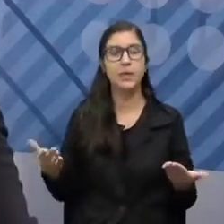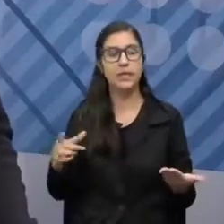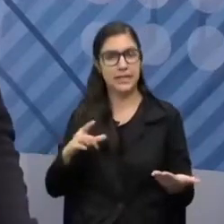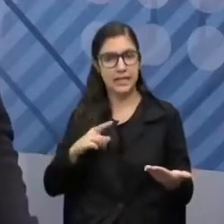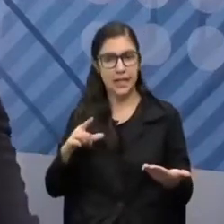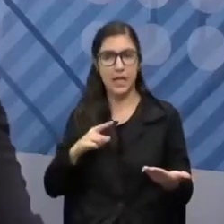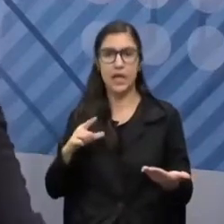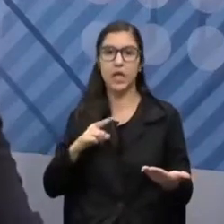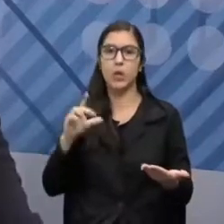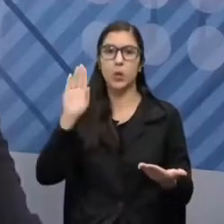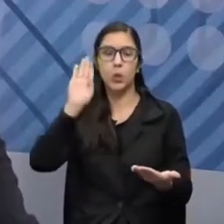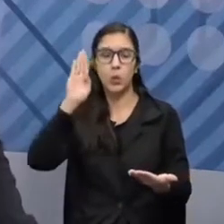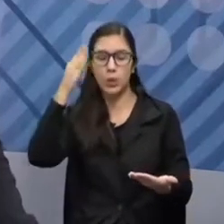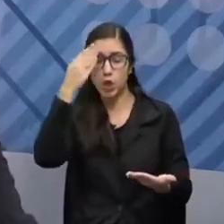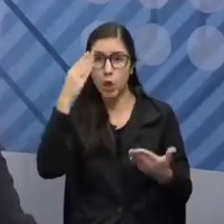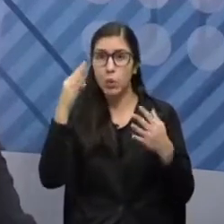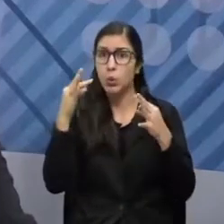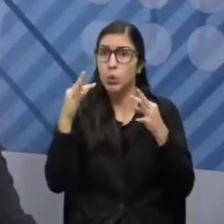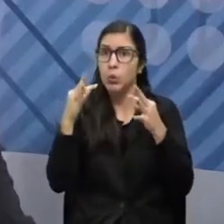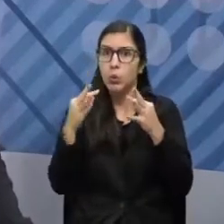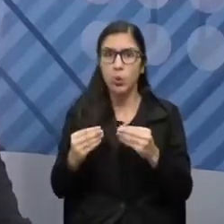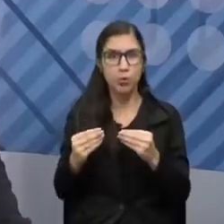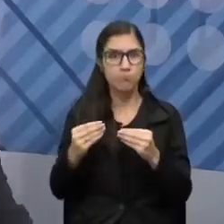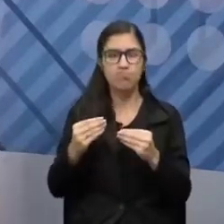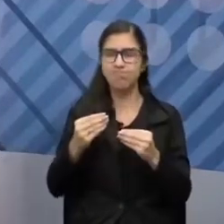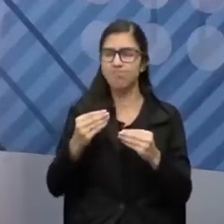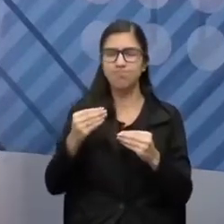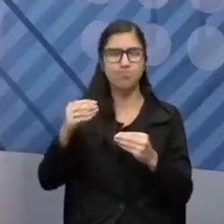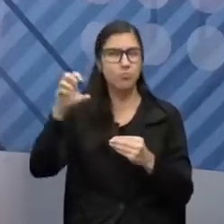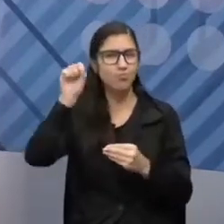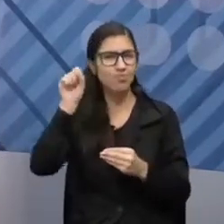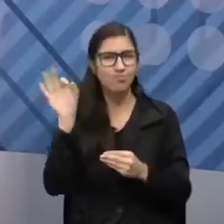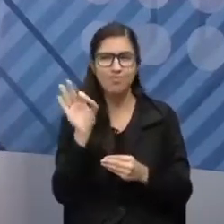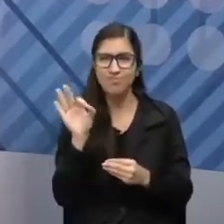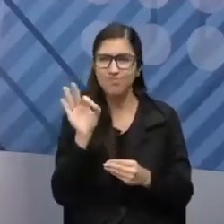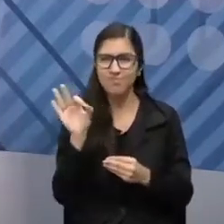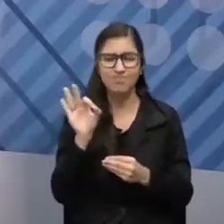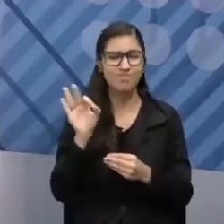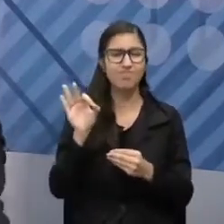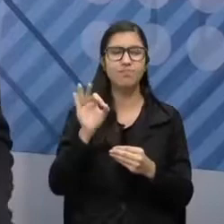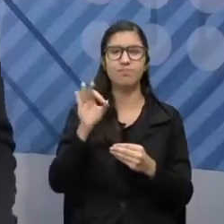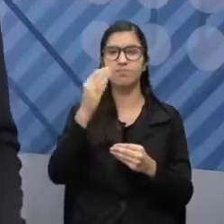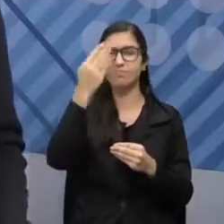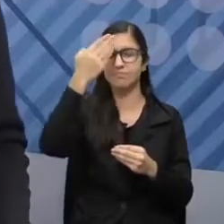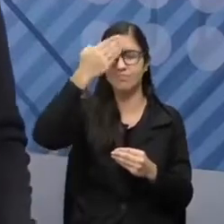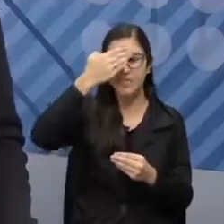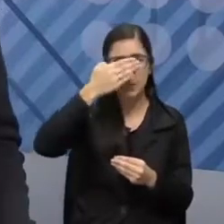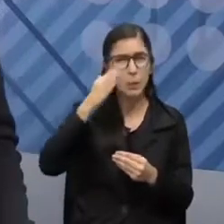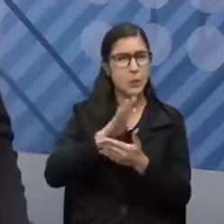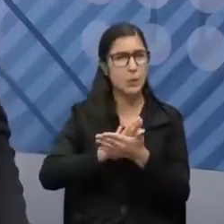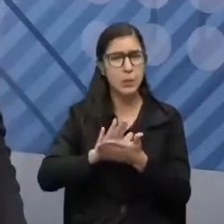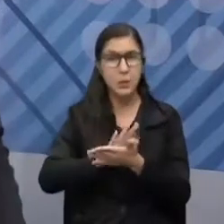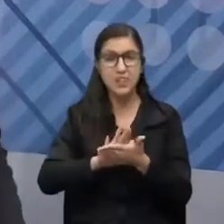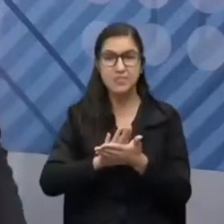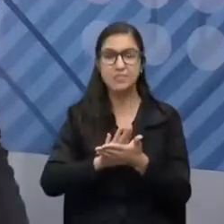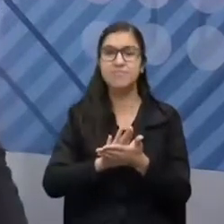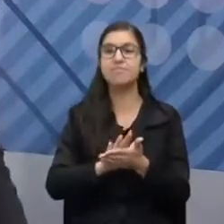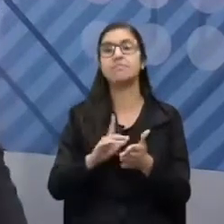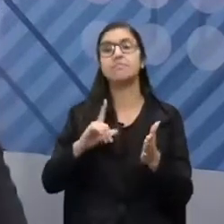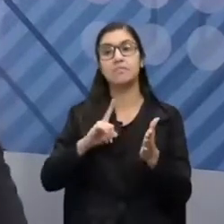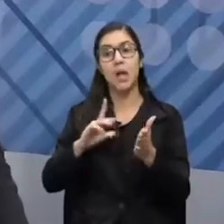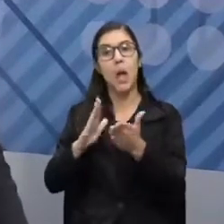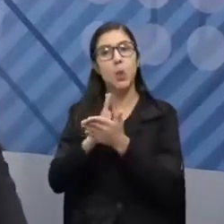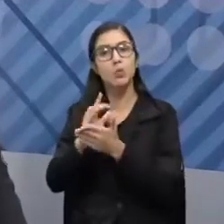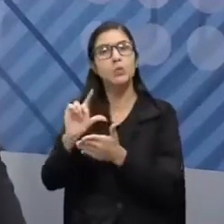surdos cegos totais, sem nada de audição, sem nada de visão E nós vamos ter pessoas